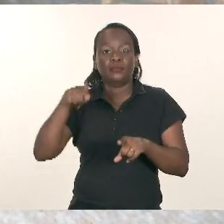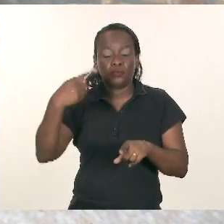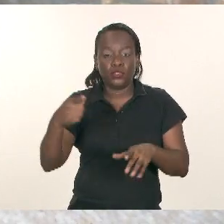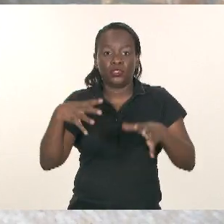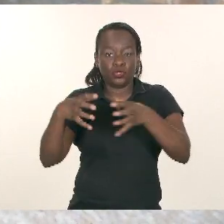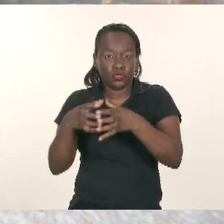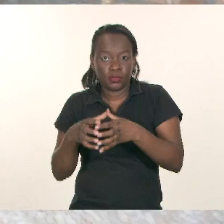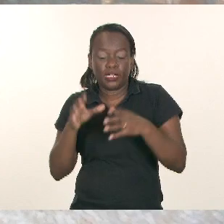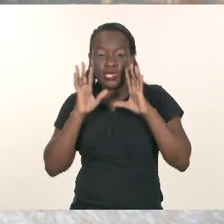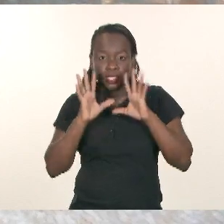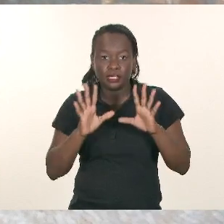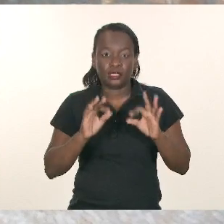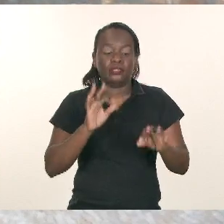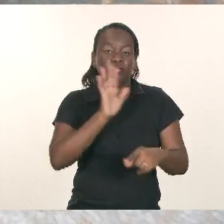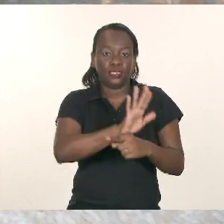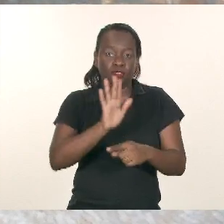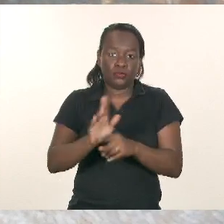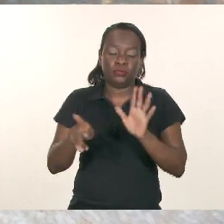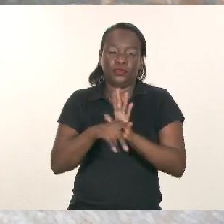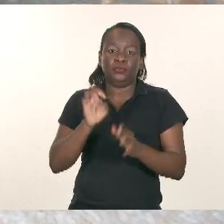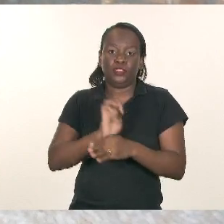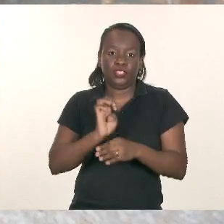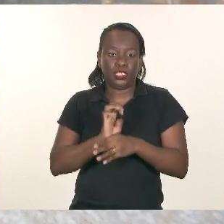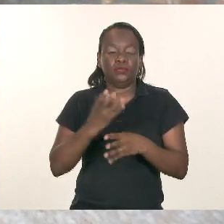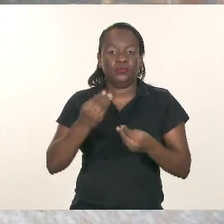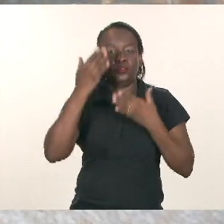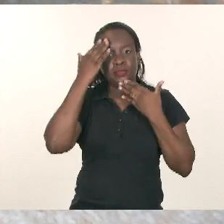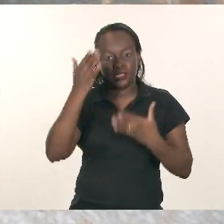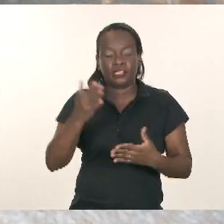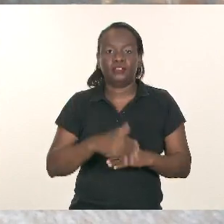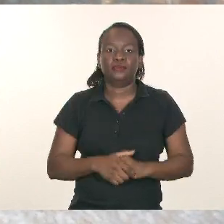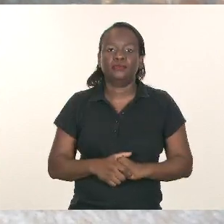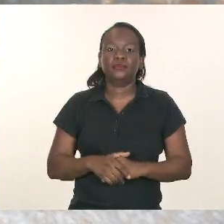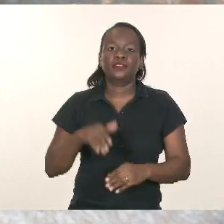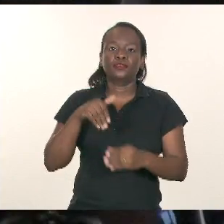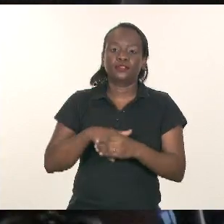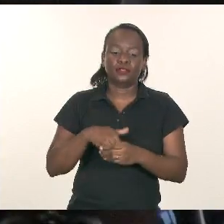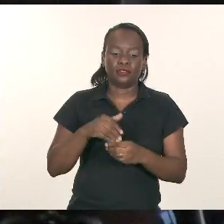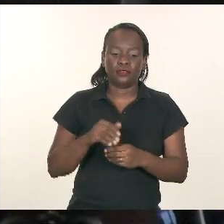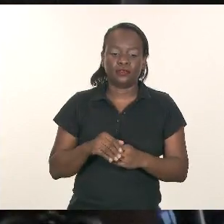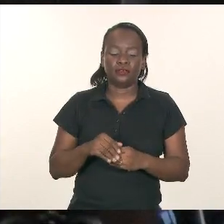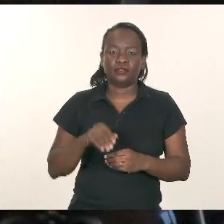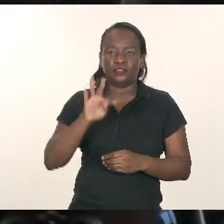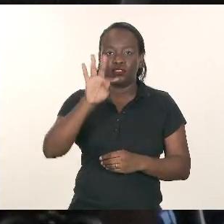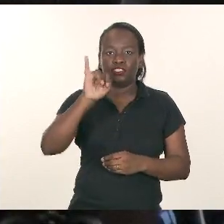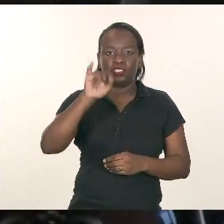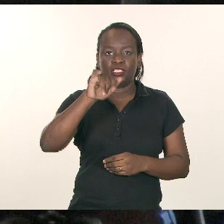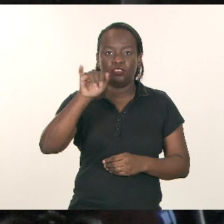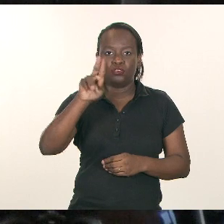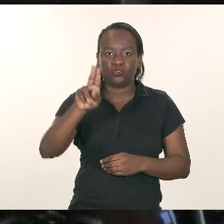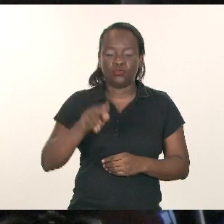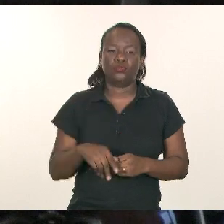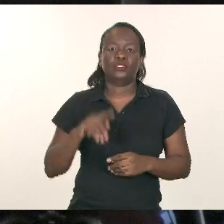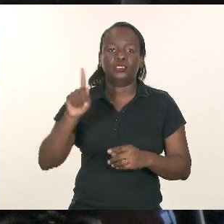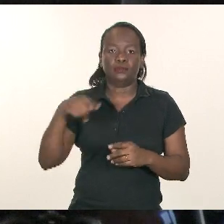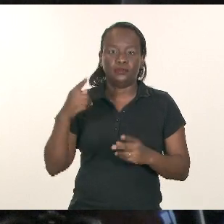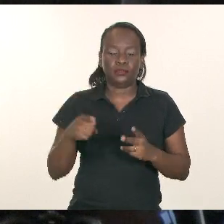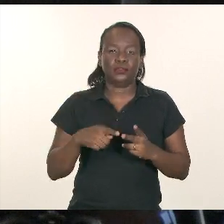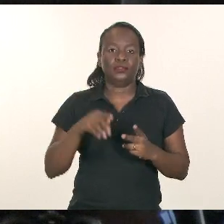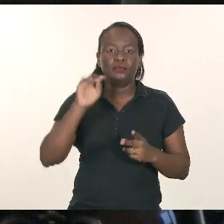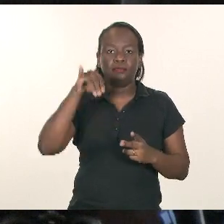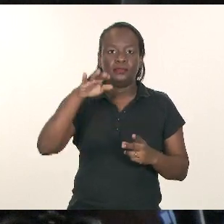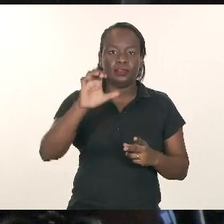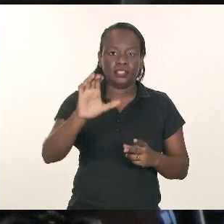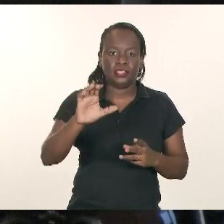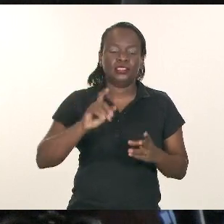de atenção do próprio Estado. Muito obrigada, senhor presidente. Vou declarar o voto, presidente. Deputada Tia Ju, seguida